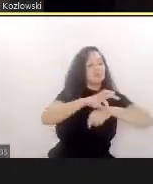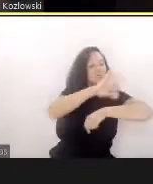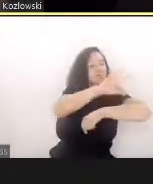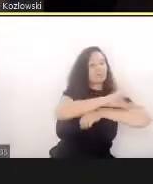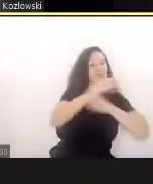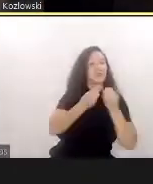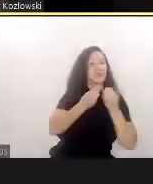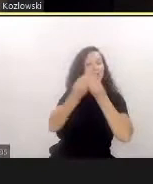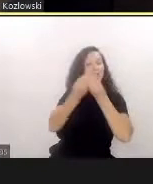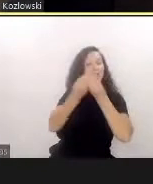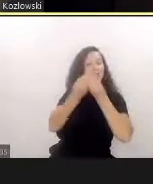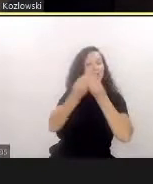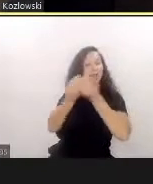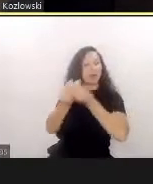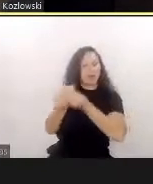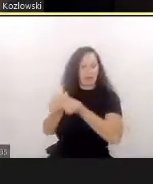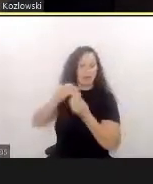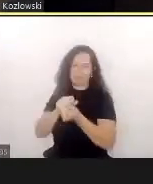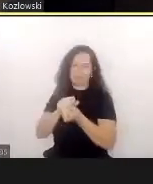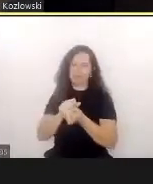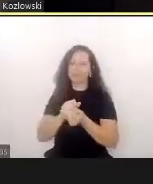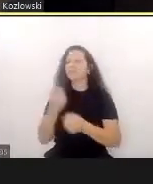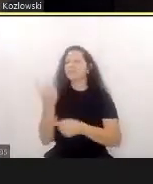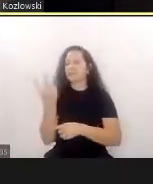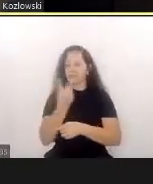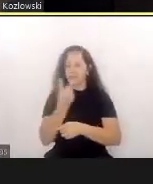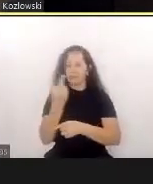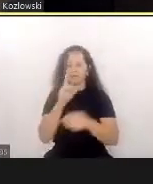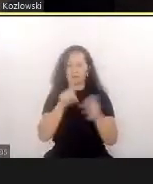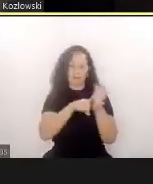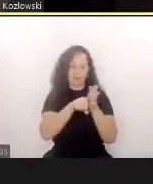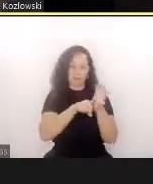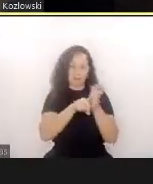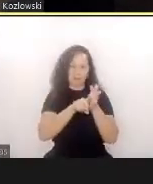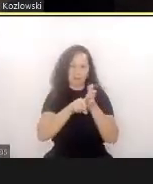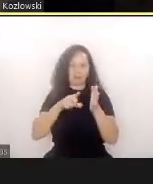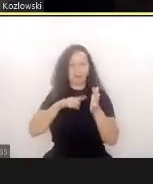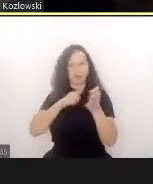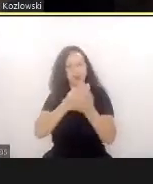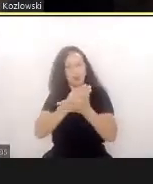A segunda pesquisa foi a que eu comecei com a minha equipe